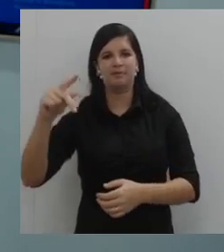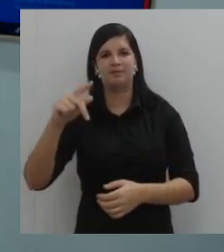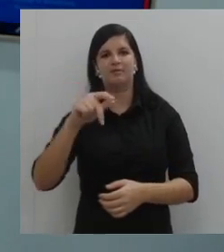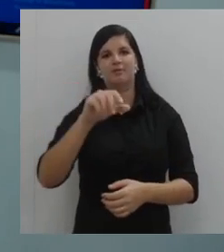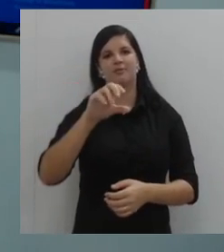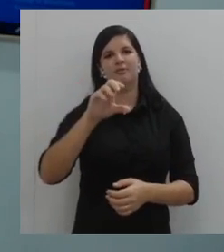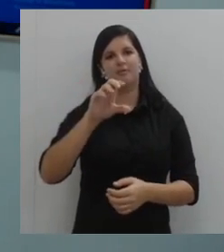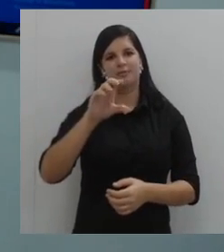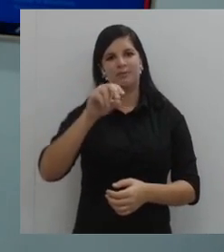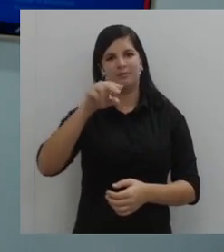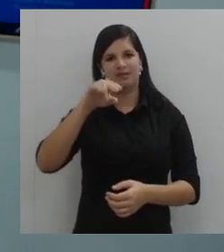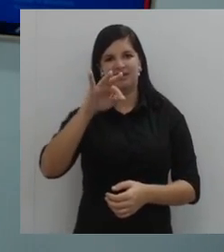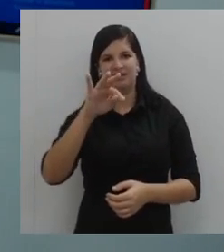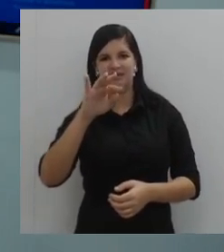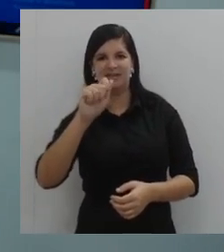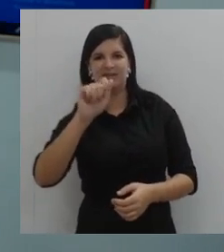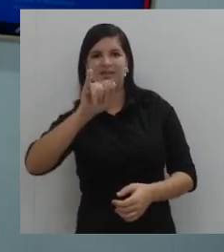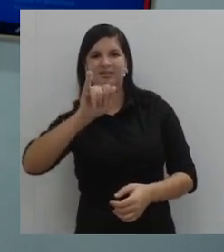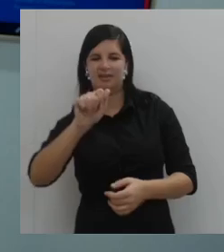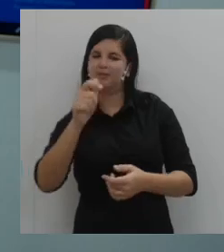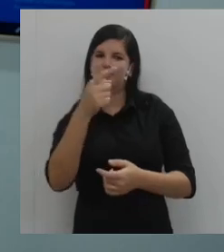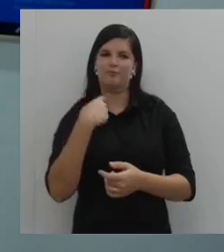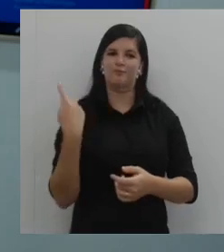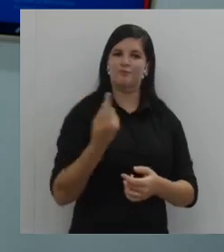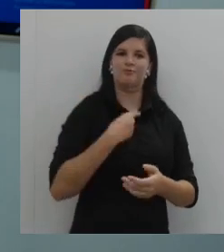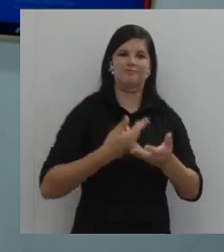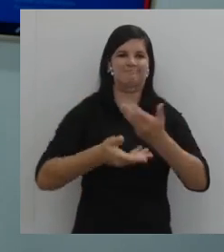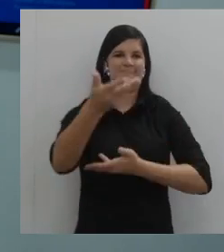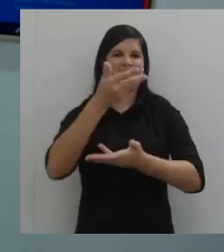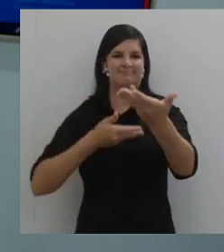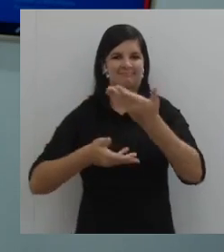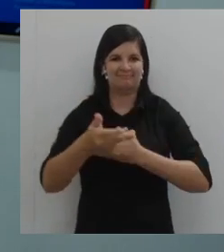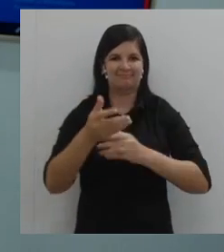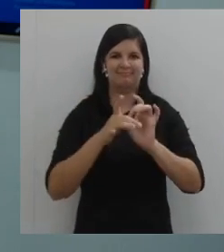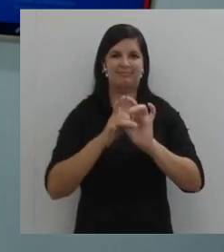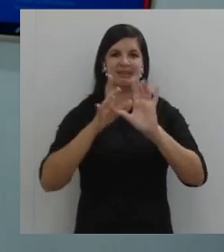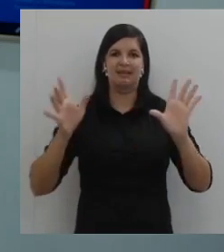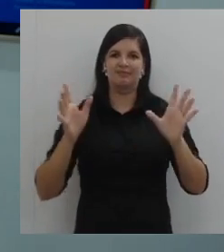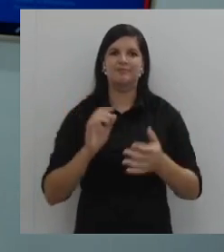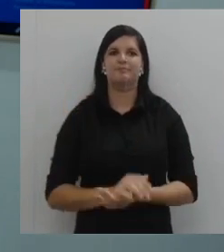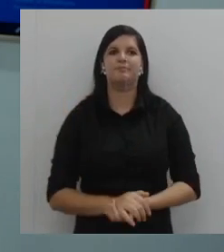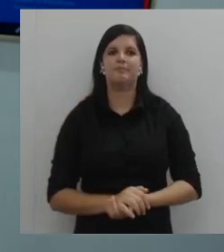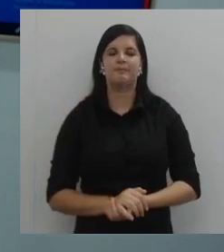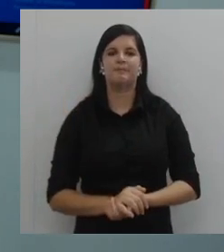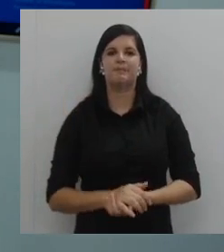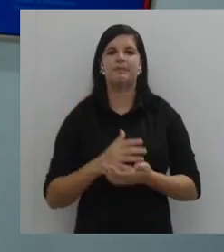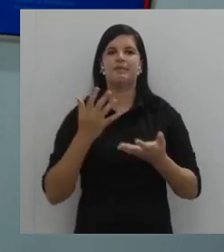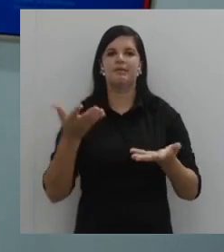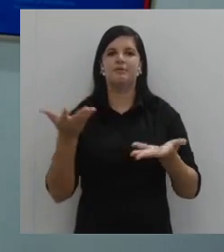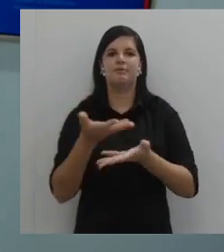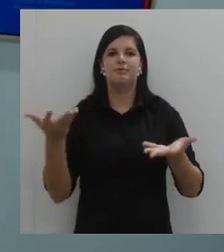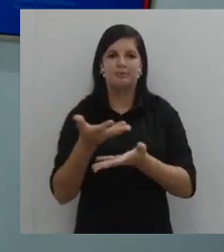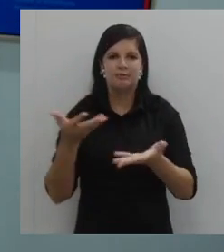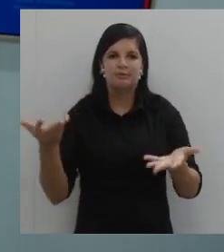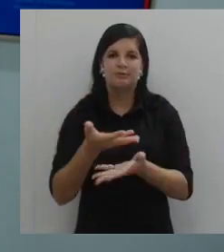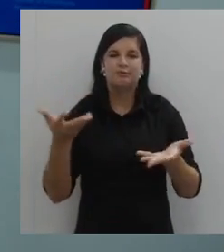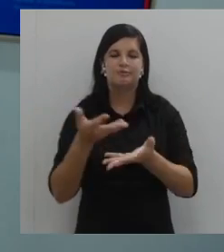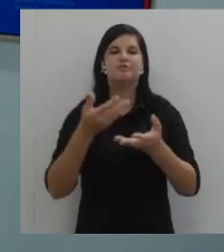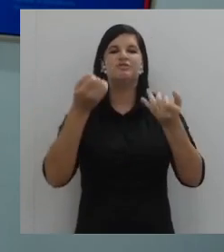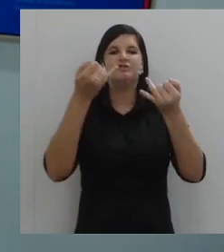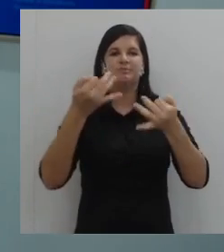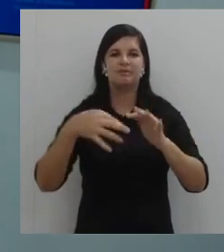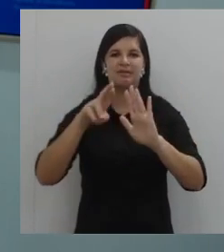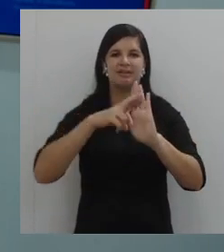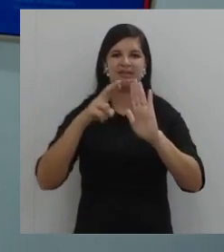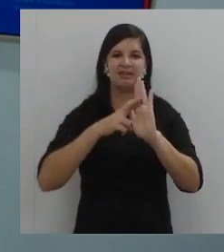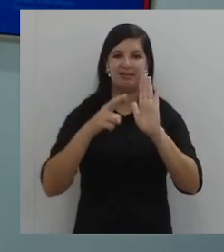aí que a gente interage ao vivo aqui com vocês, beleza? Então vamos para as questões de hoje, falando de regra de